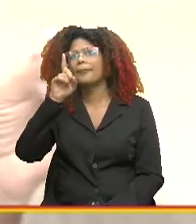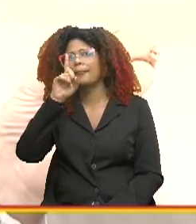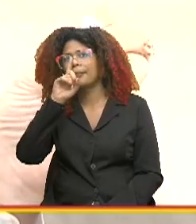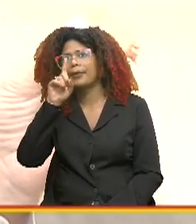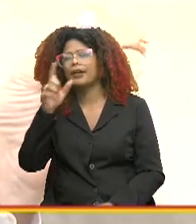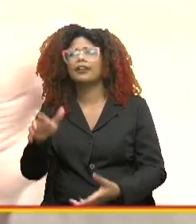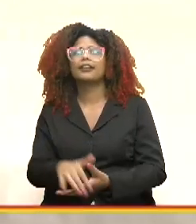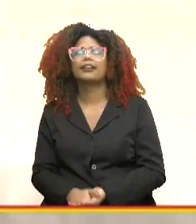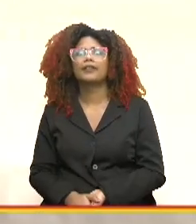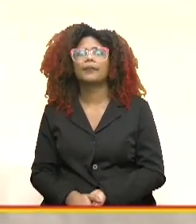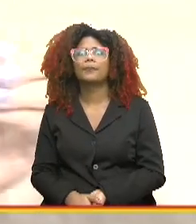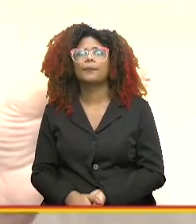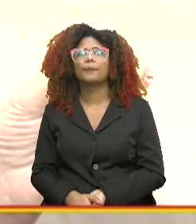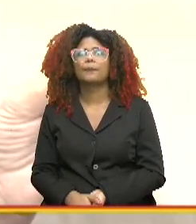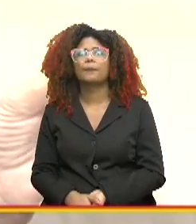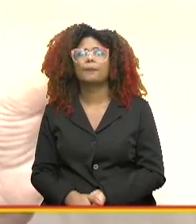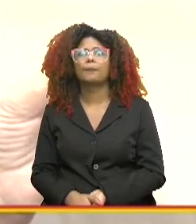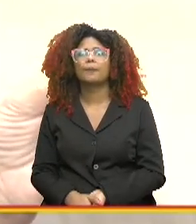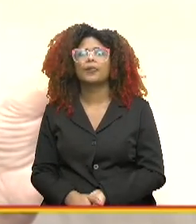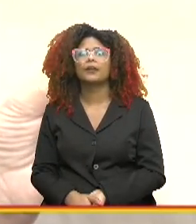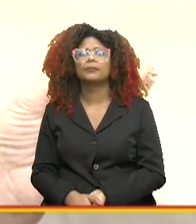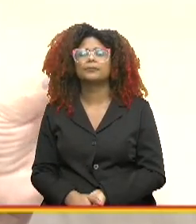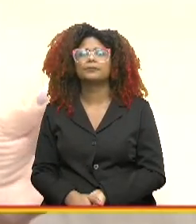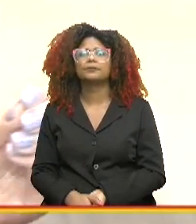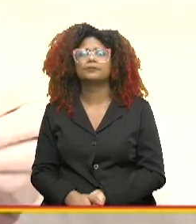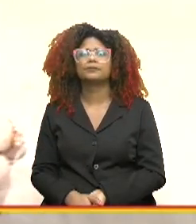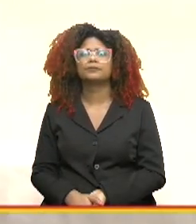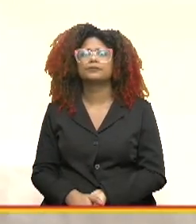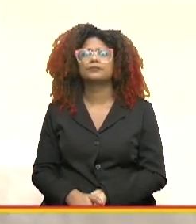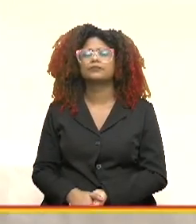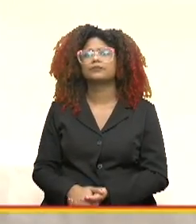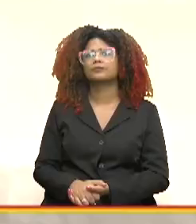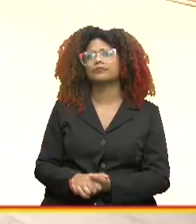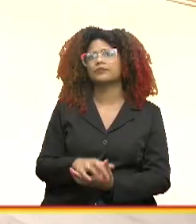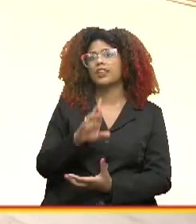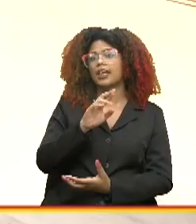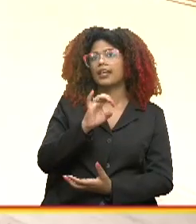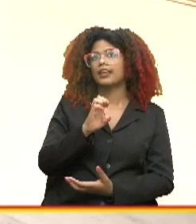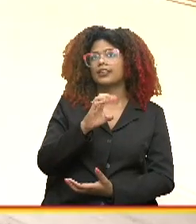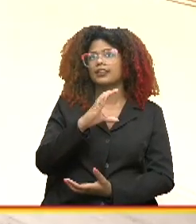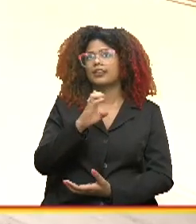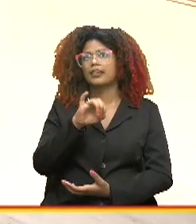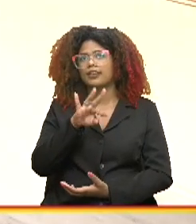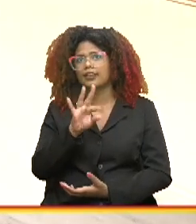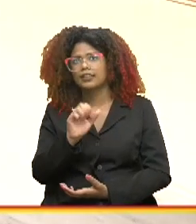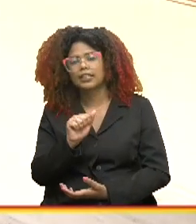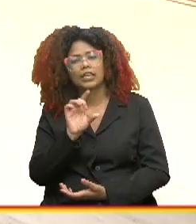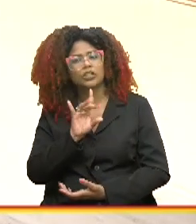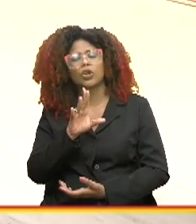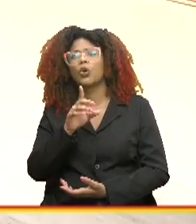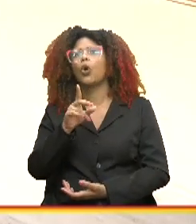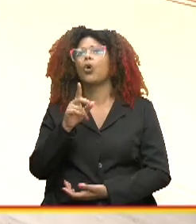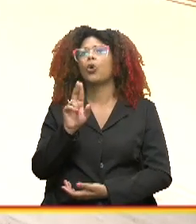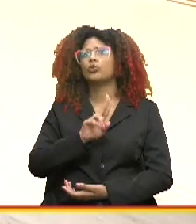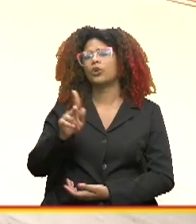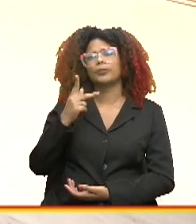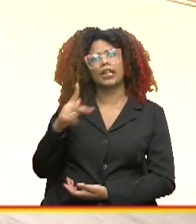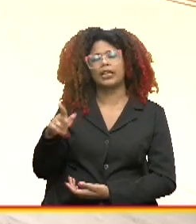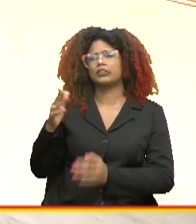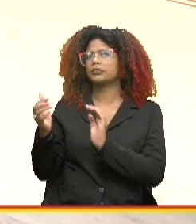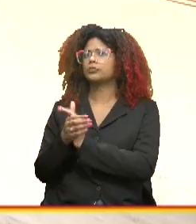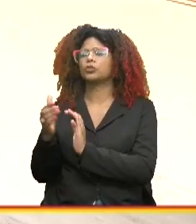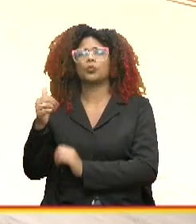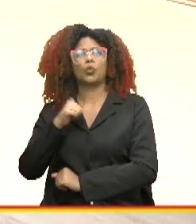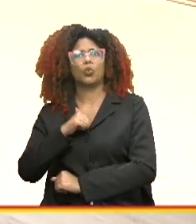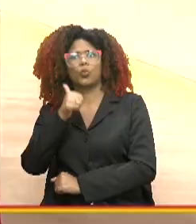também eu achei que só botava uma mãe né aí na receita tem só o nome da Suzi ela é a mãe e aí como tinha uma questão até